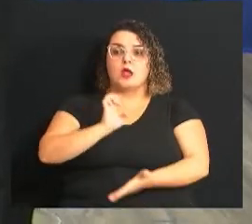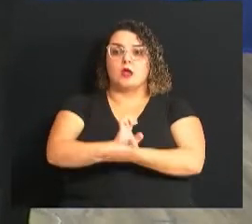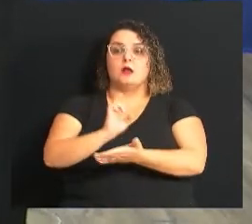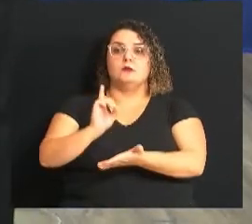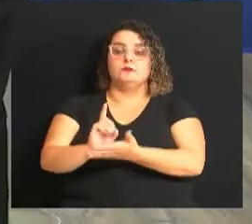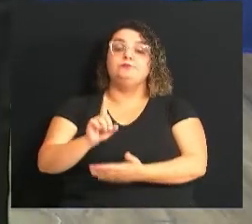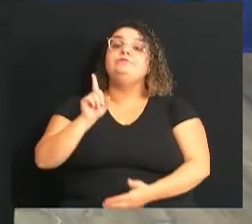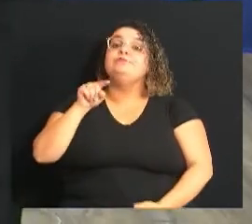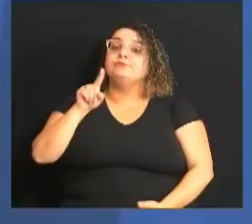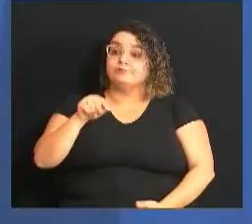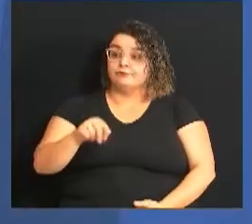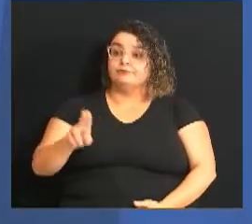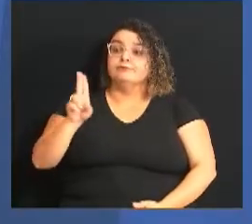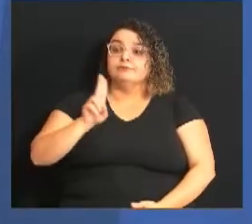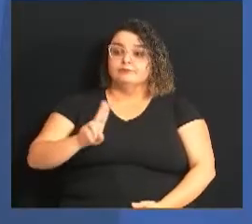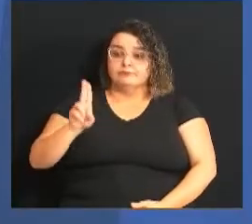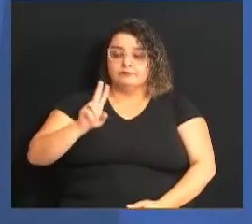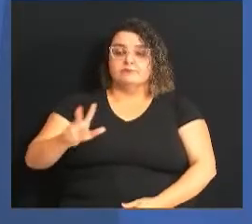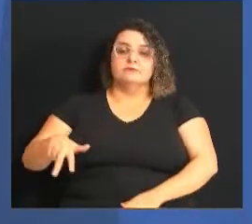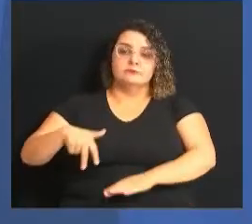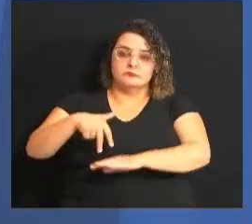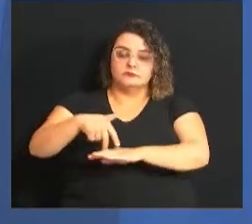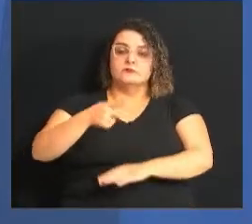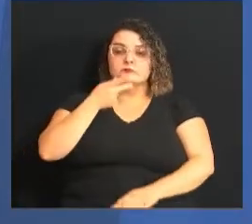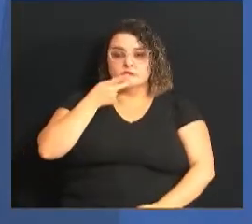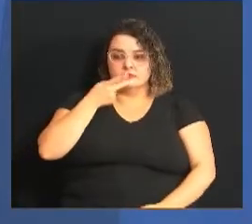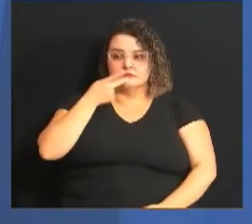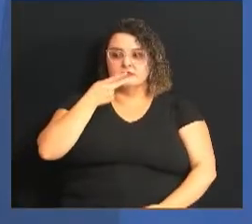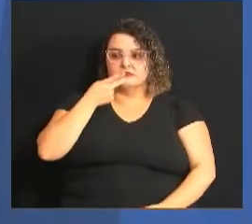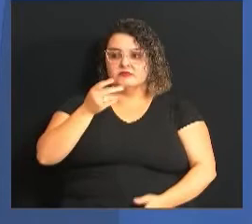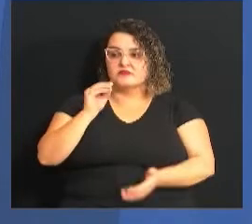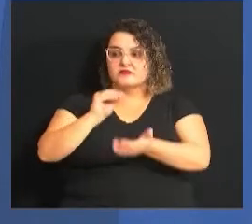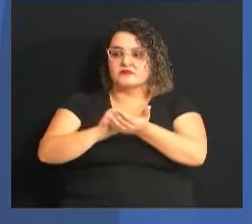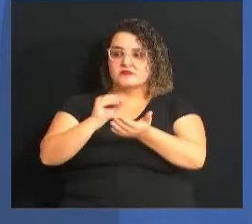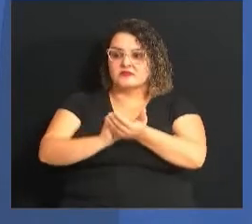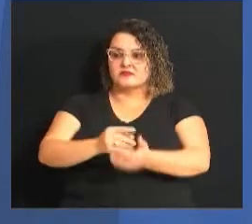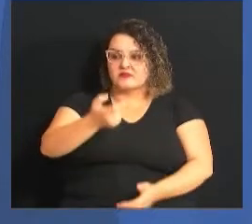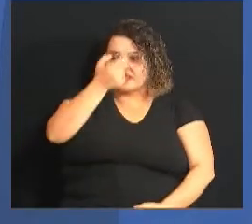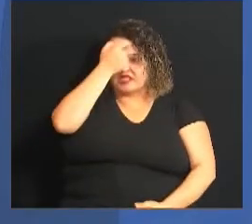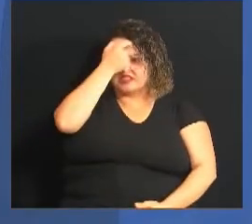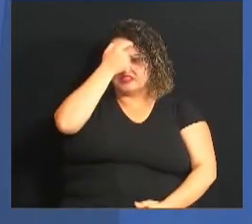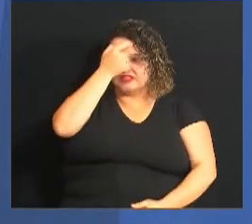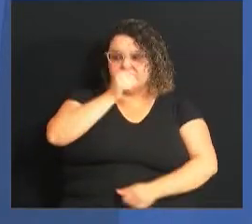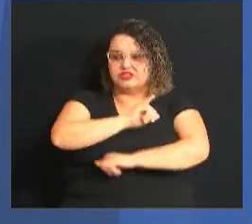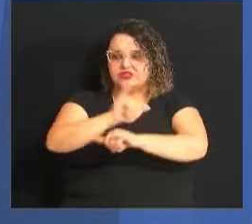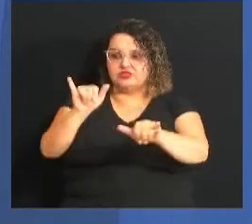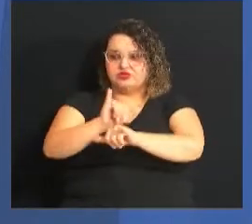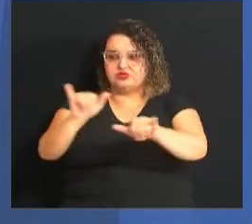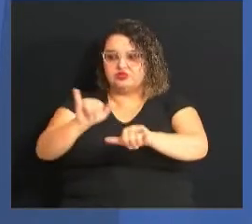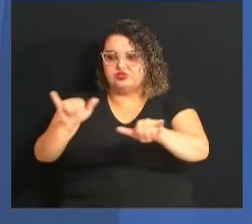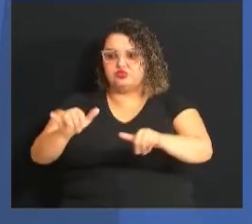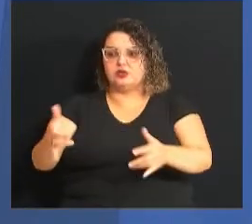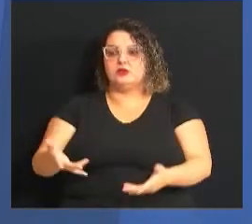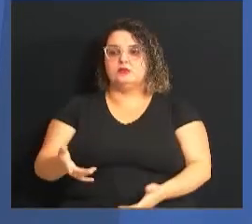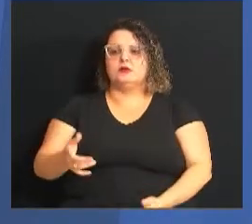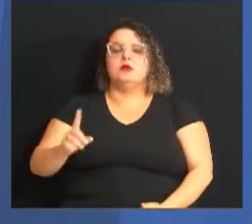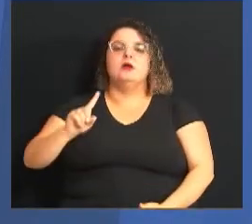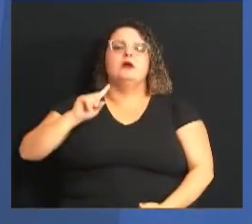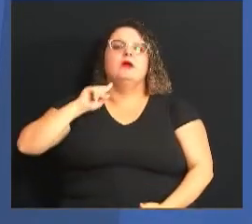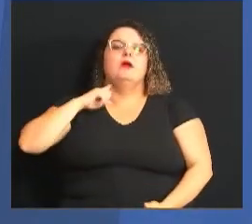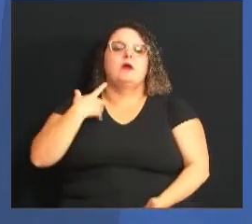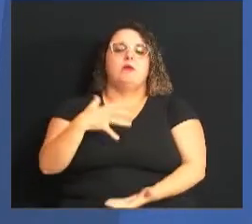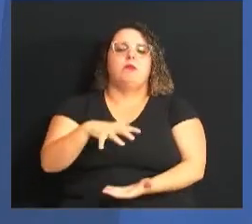Ele utilizou para falar justamente da falta de consciência das pessoas que jogam entulho